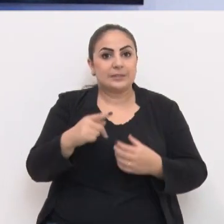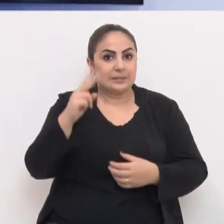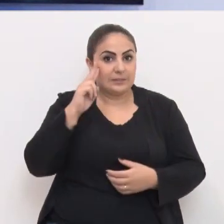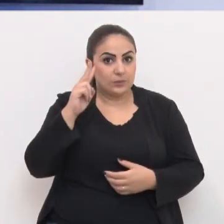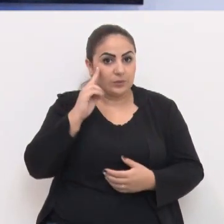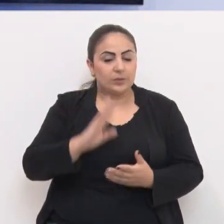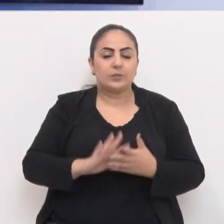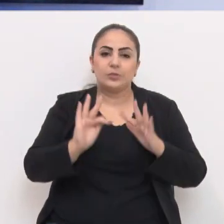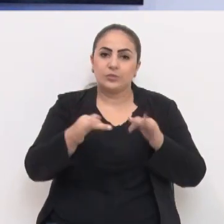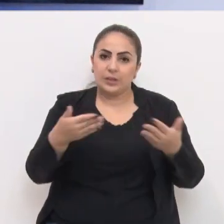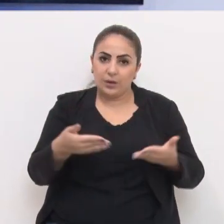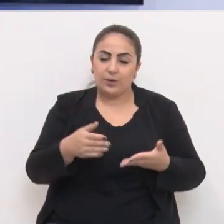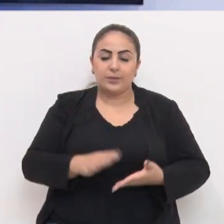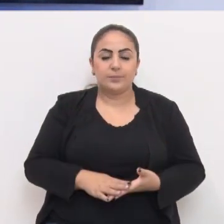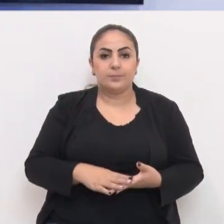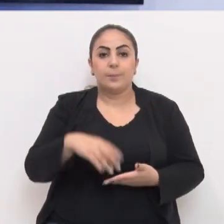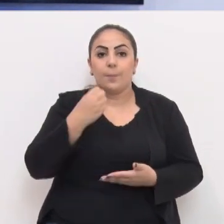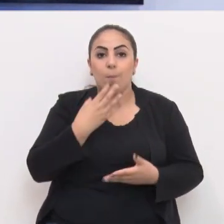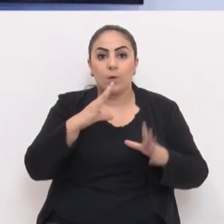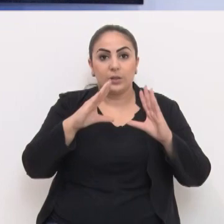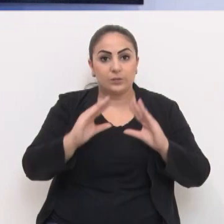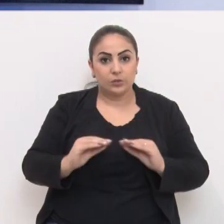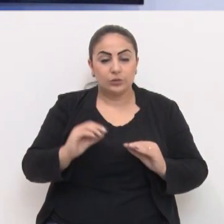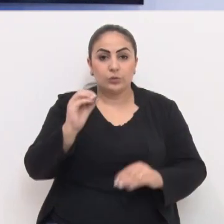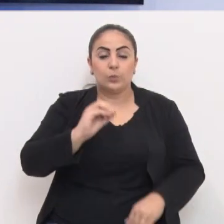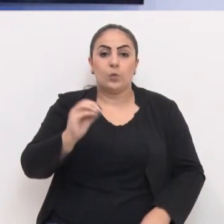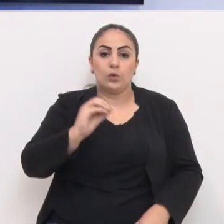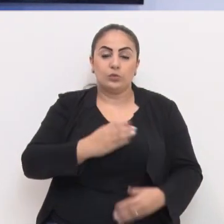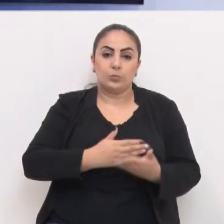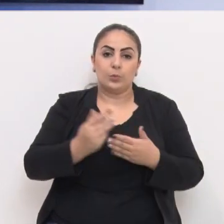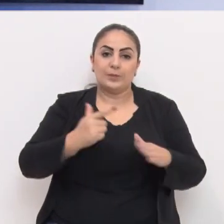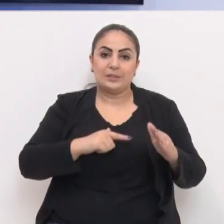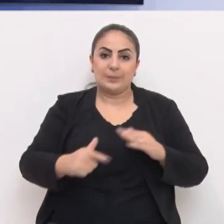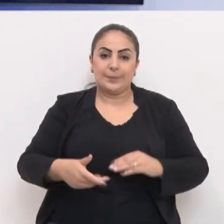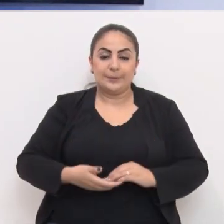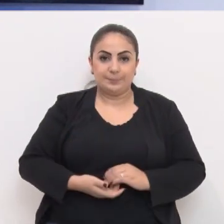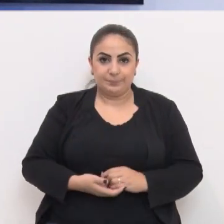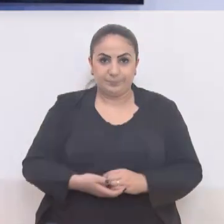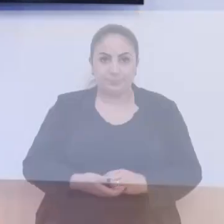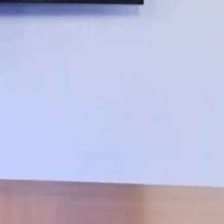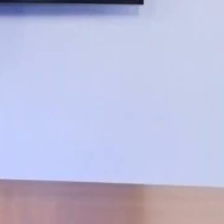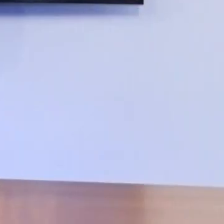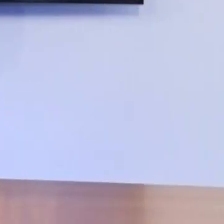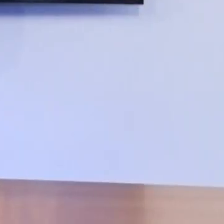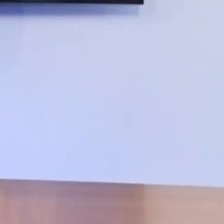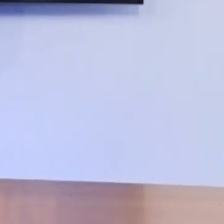segunda-feira termina aqui. Uma boa noite e um ótimo início de semana.